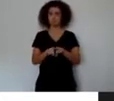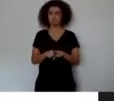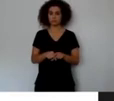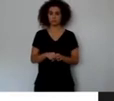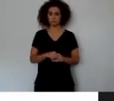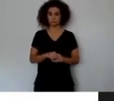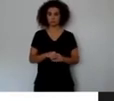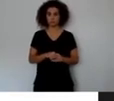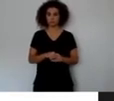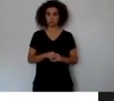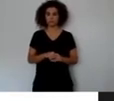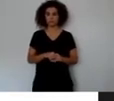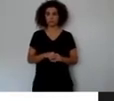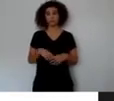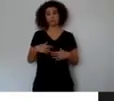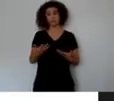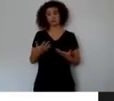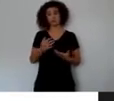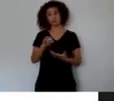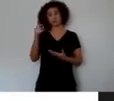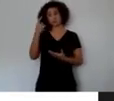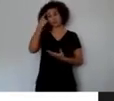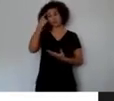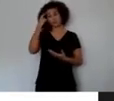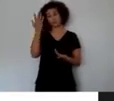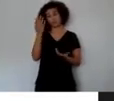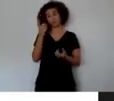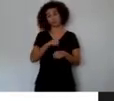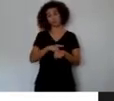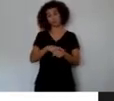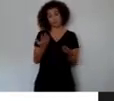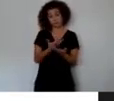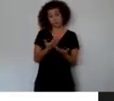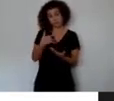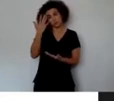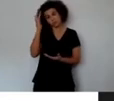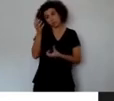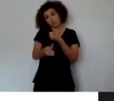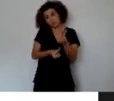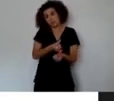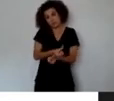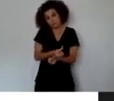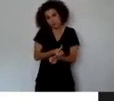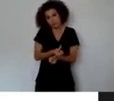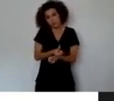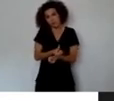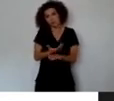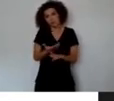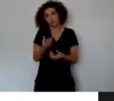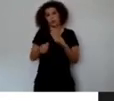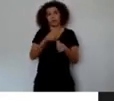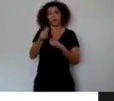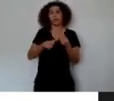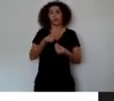Mas, assim, diante da situação que a gente está vivendo, a gente não sabe como que vai ser no próximo semestre, né? Não sei como é que vai ficar, como que vai ser colocado